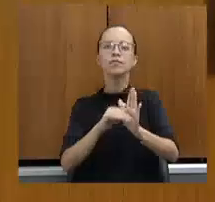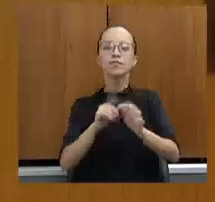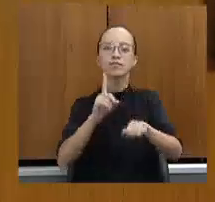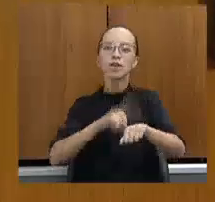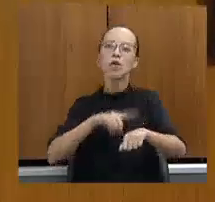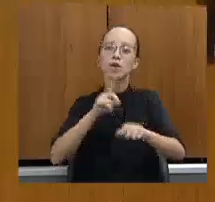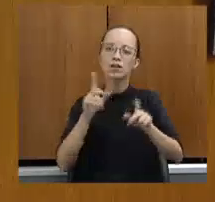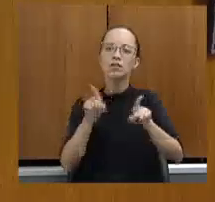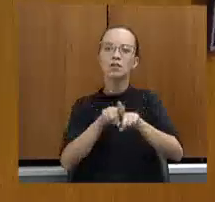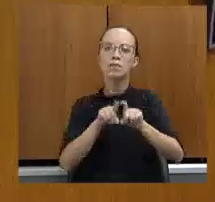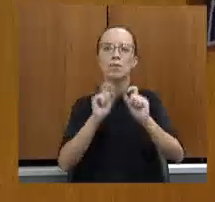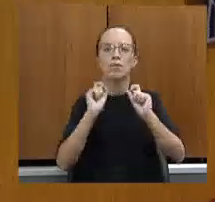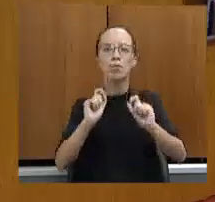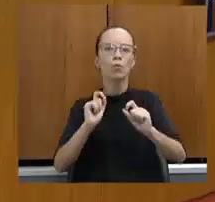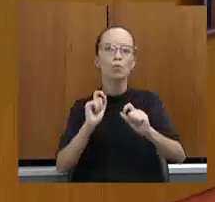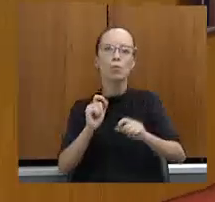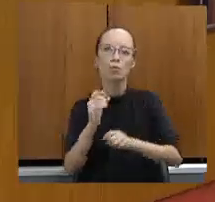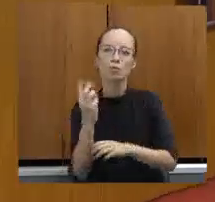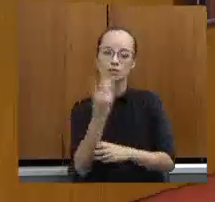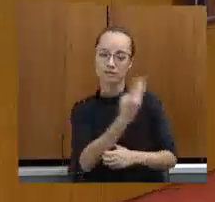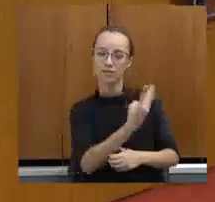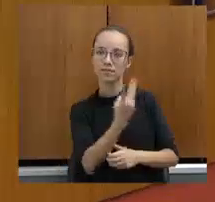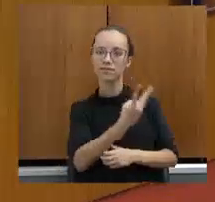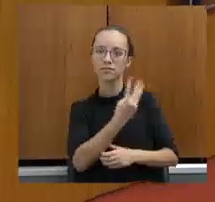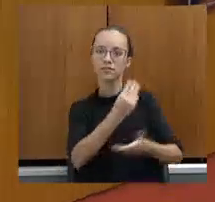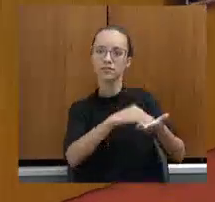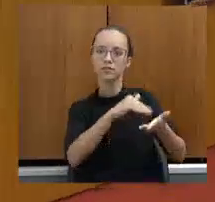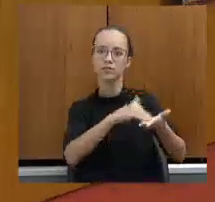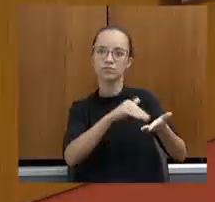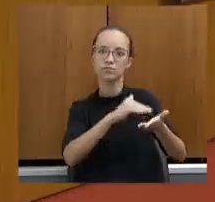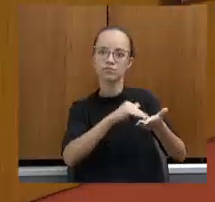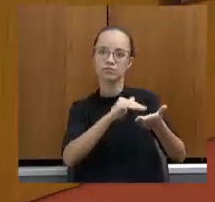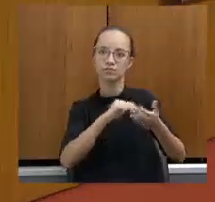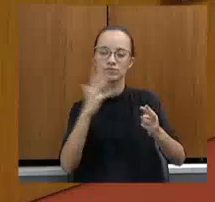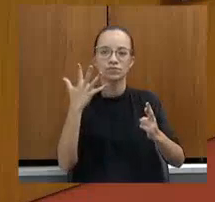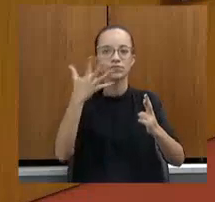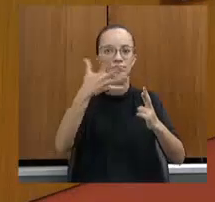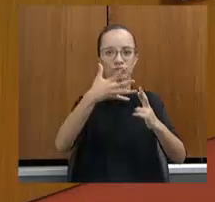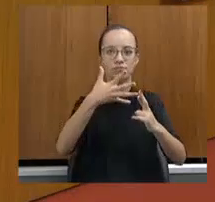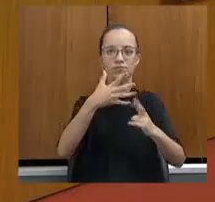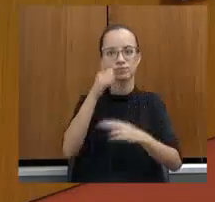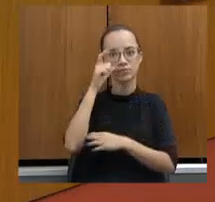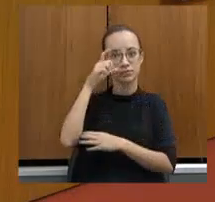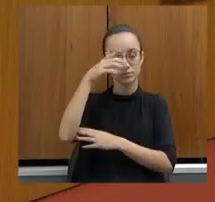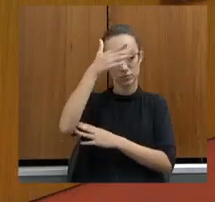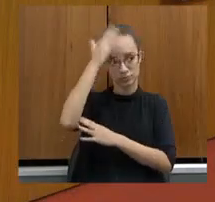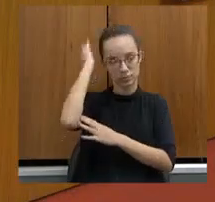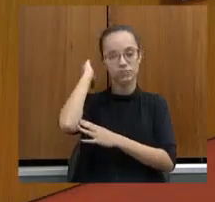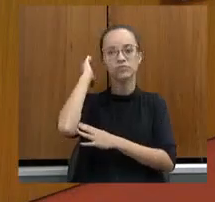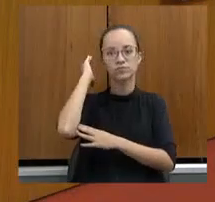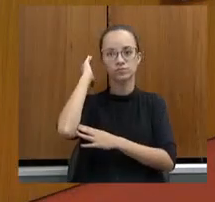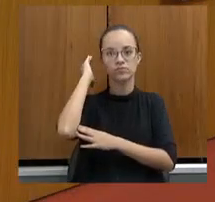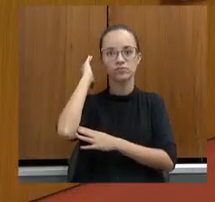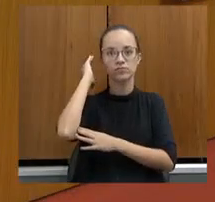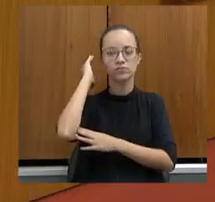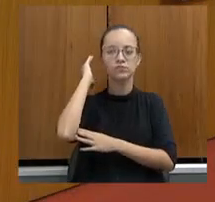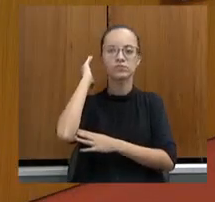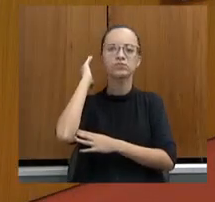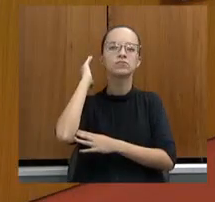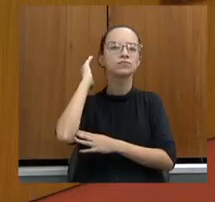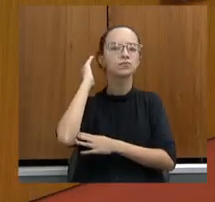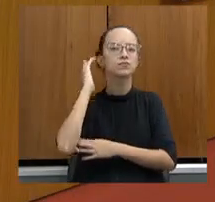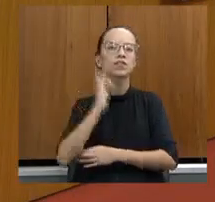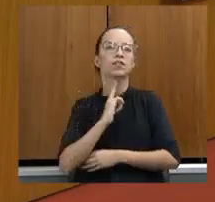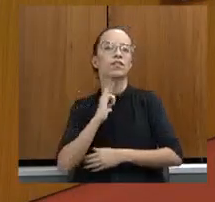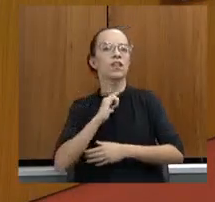complementar esses três secretários de referência do governo Romeu Zema que carrega com todas as gorduras